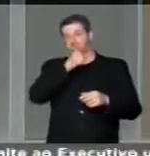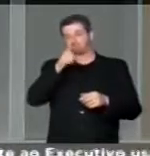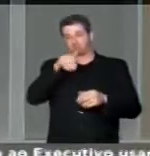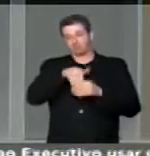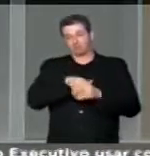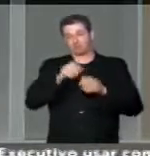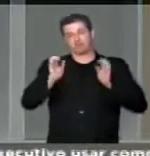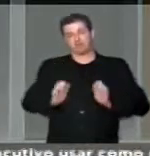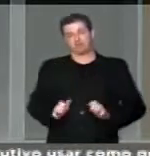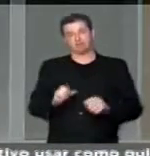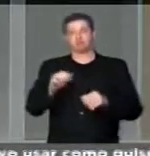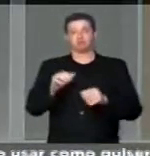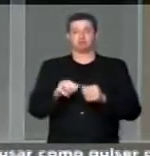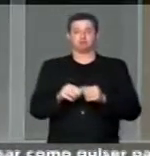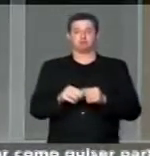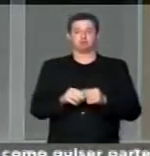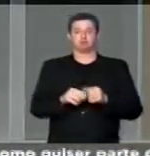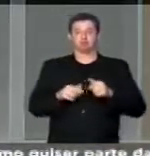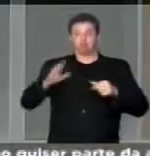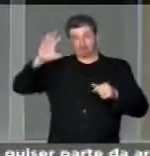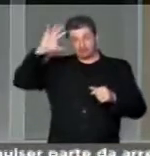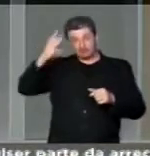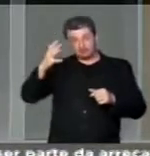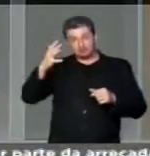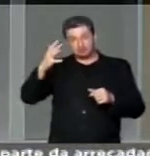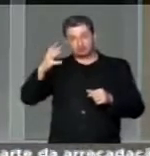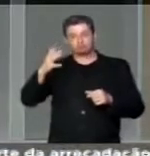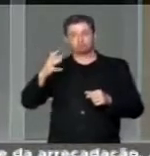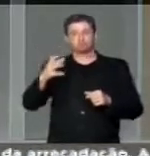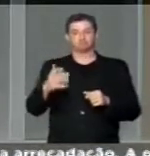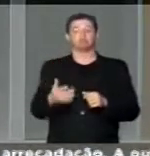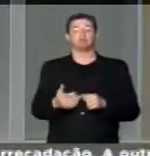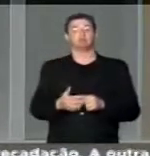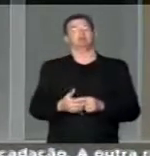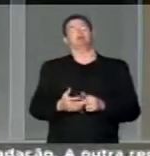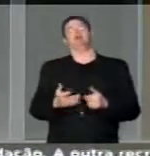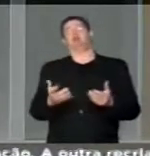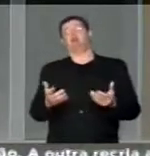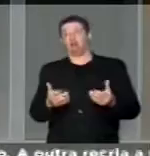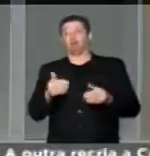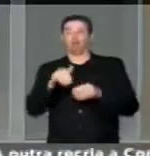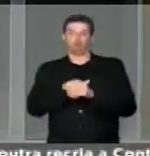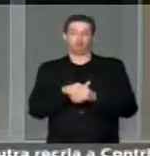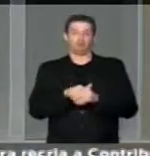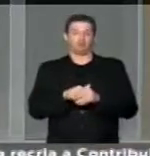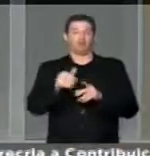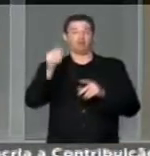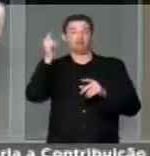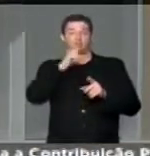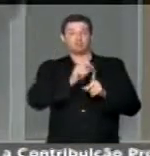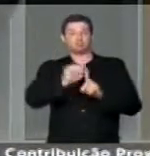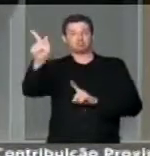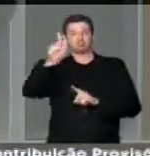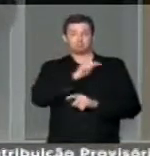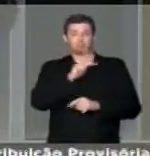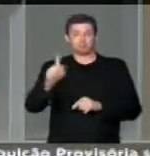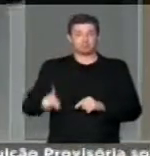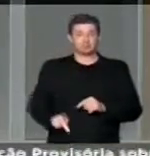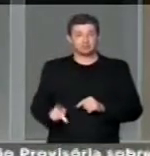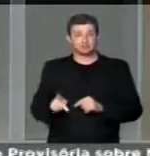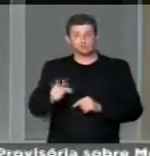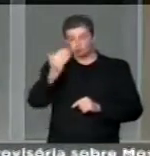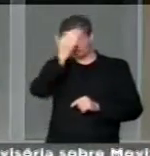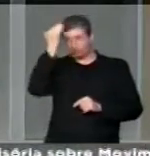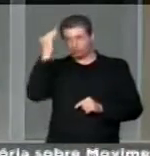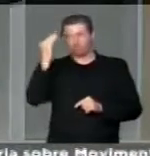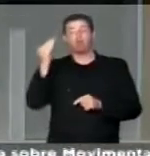de Ética. E quando eles tomaram essa decisão, então, de votar pela cassação no Conselho de Ética, o senhor